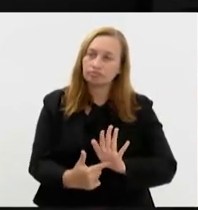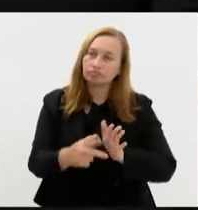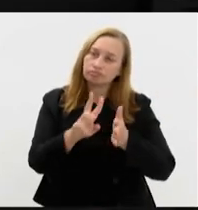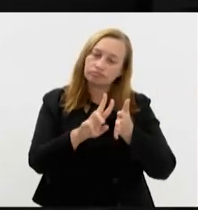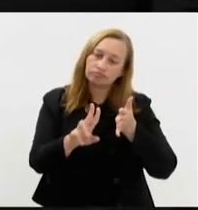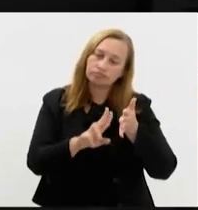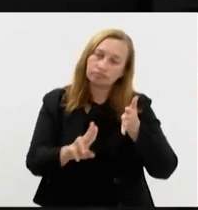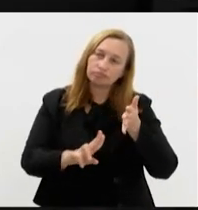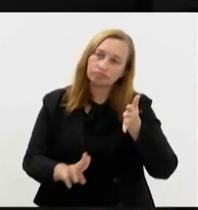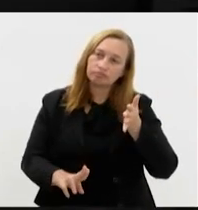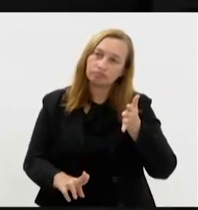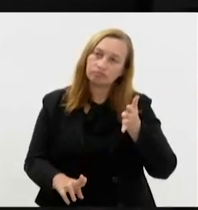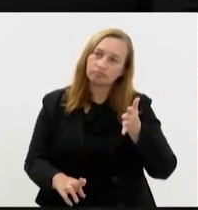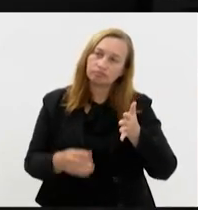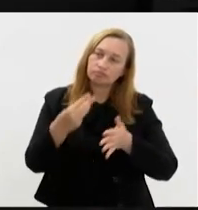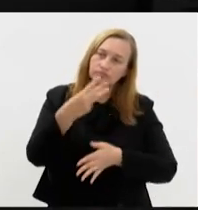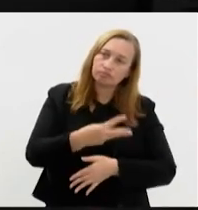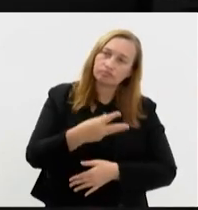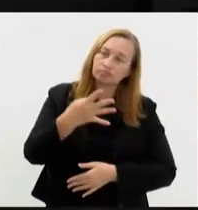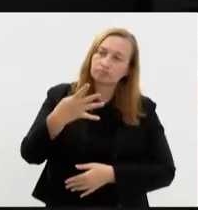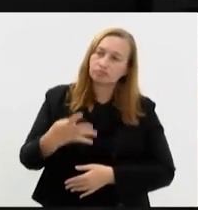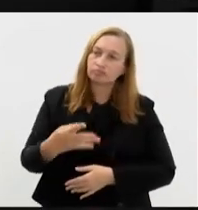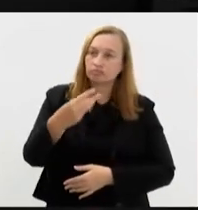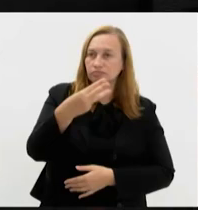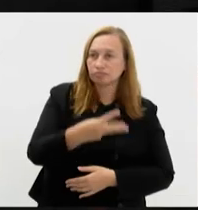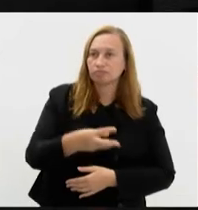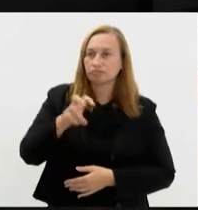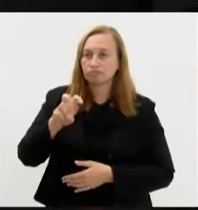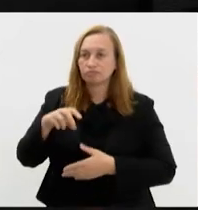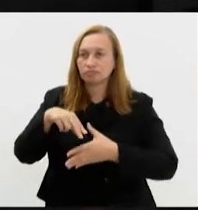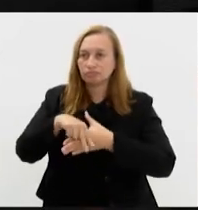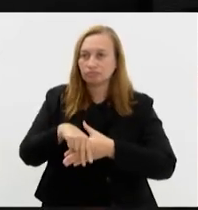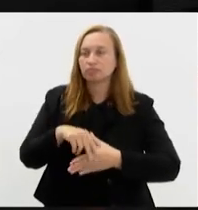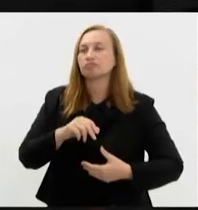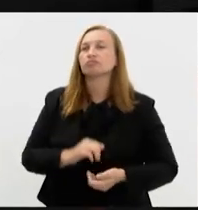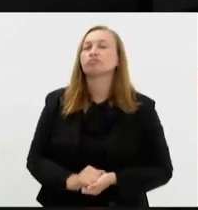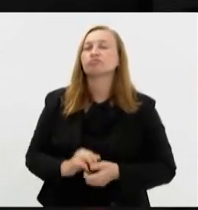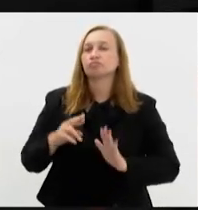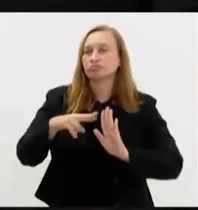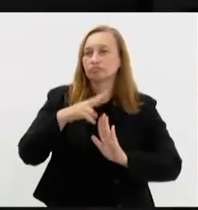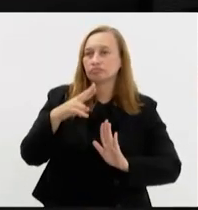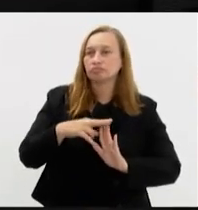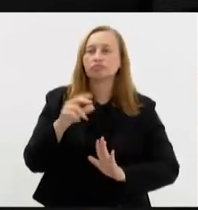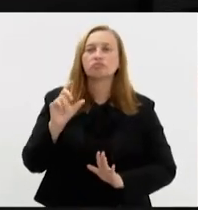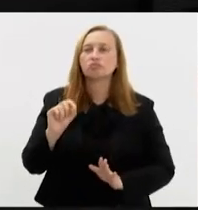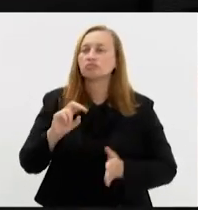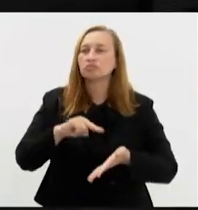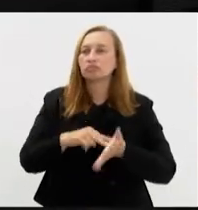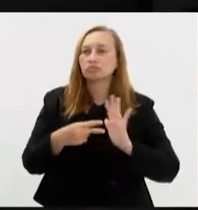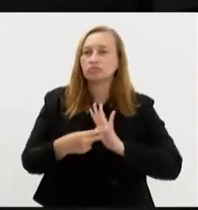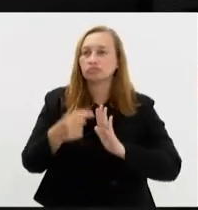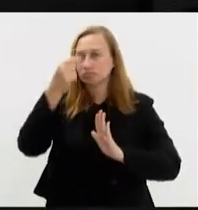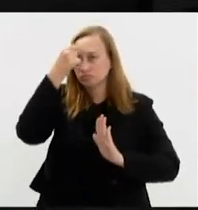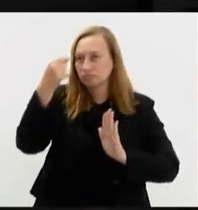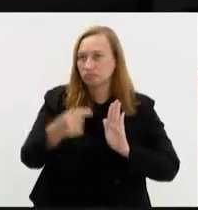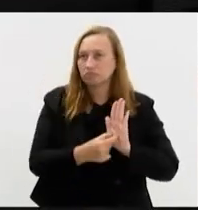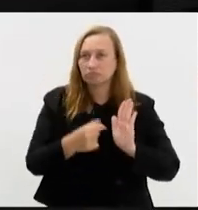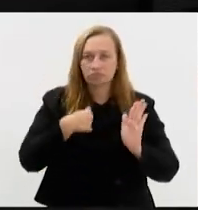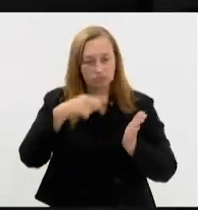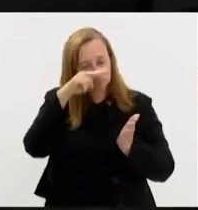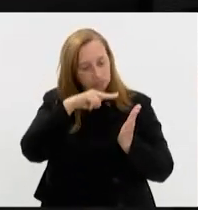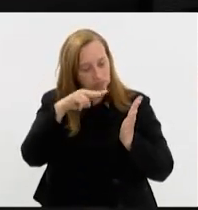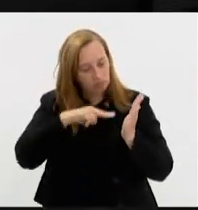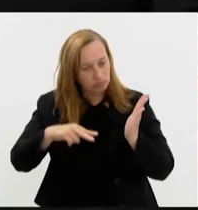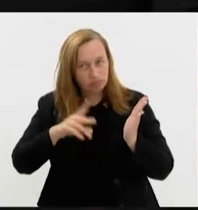exemplo inciso 34 inciso 35 dessa resolução diz o que que é inteligência artificial não vou ler aqui b a